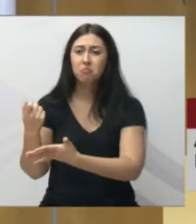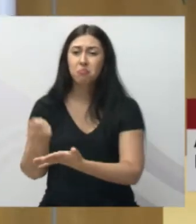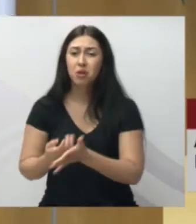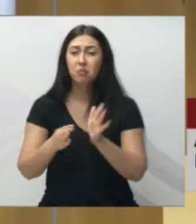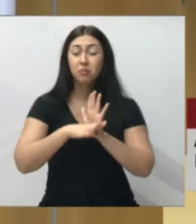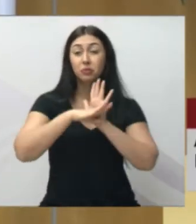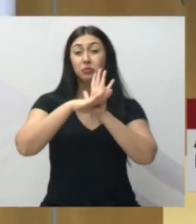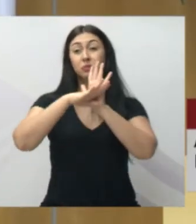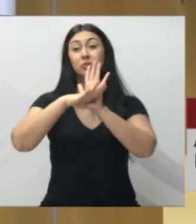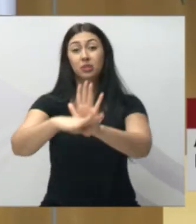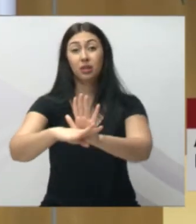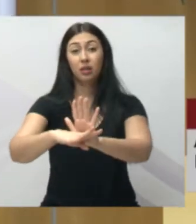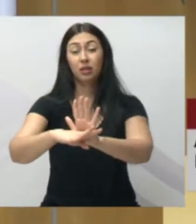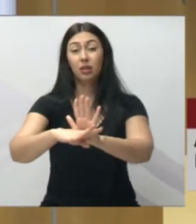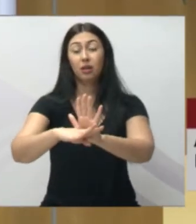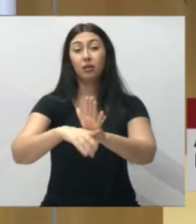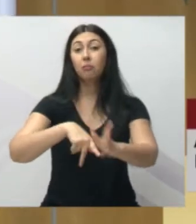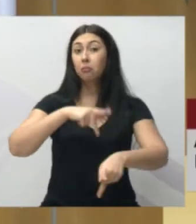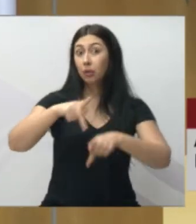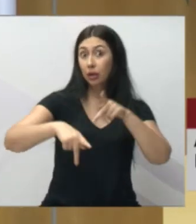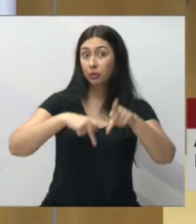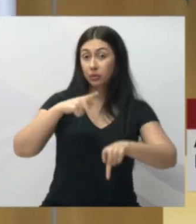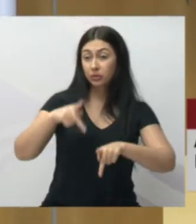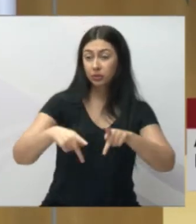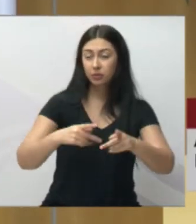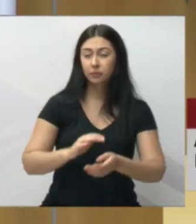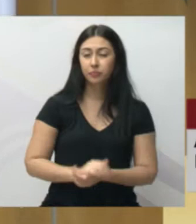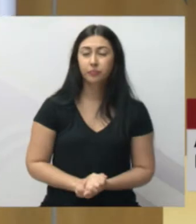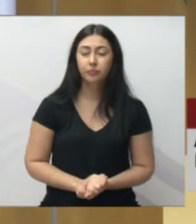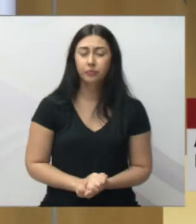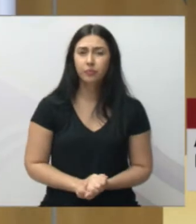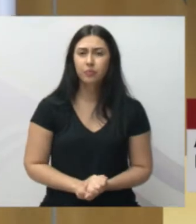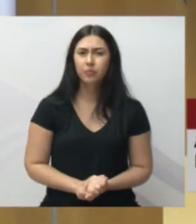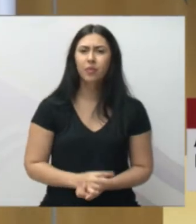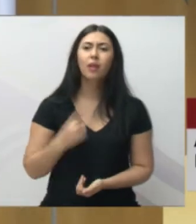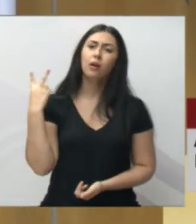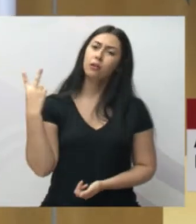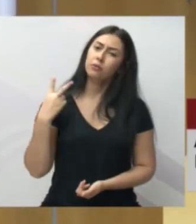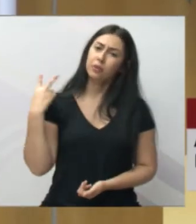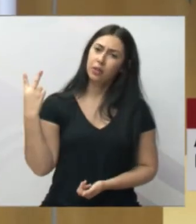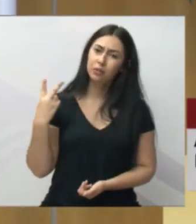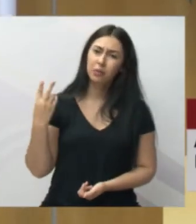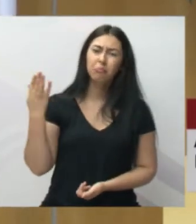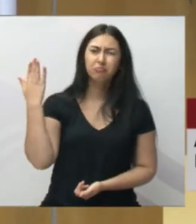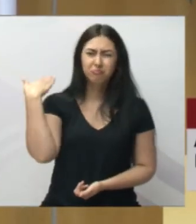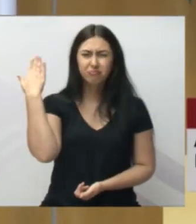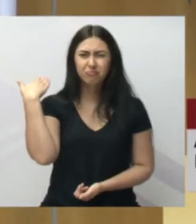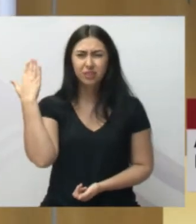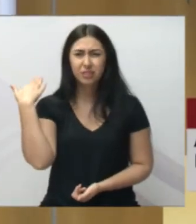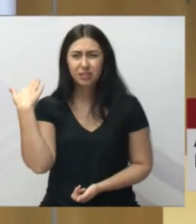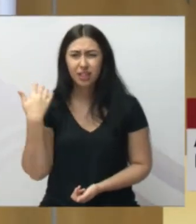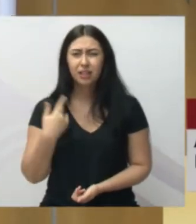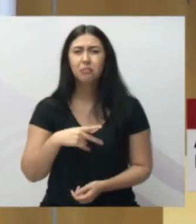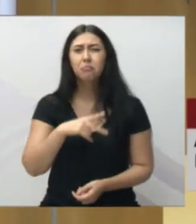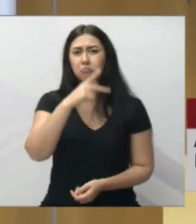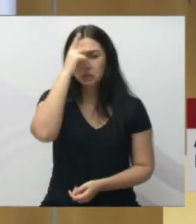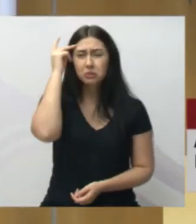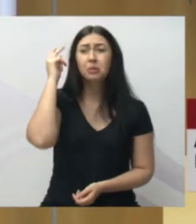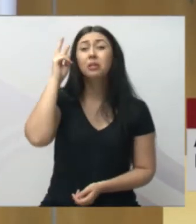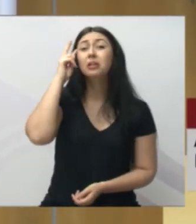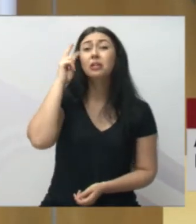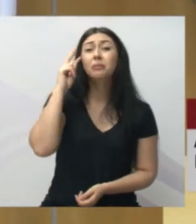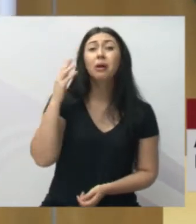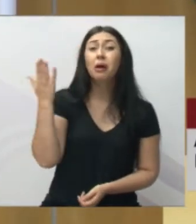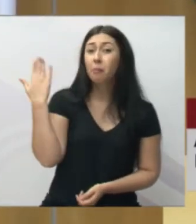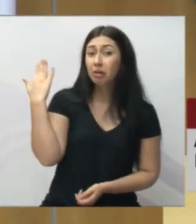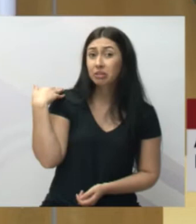emendas para ajudar a sua população. O vereador, durante um tempo, Patrícia, as pessoas devem lembrar, nem tinha